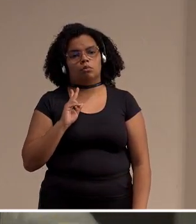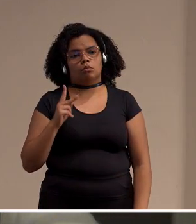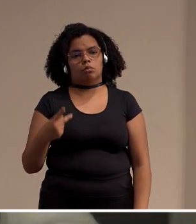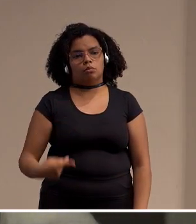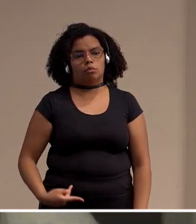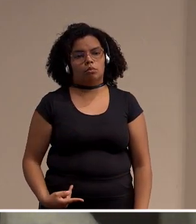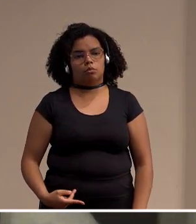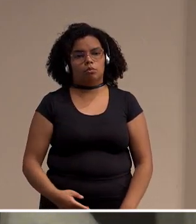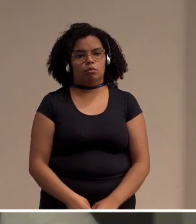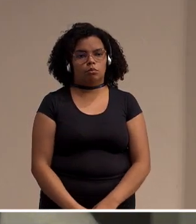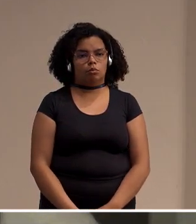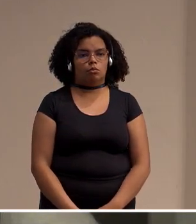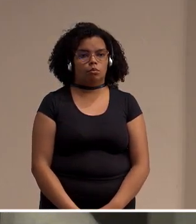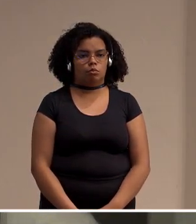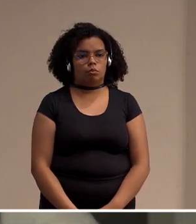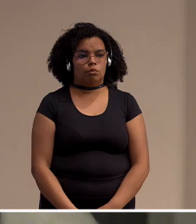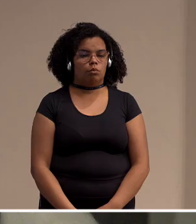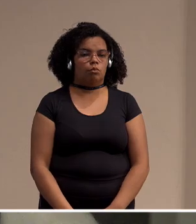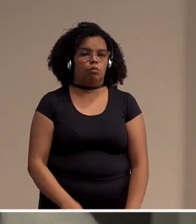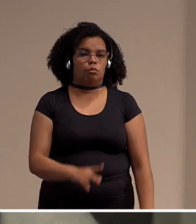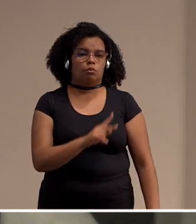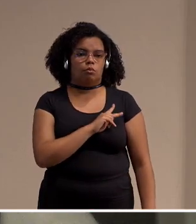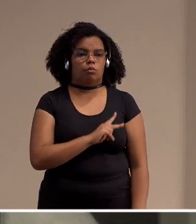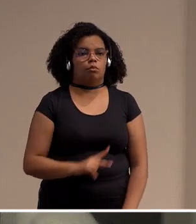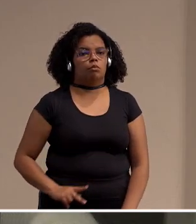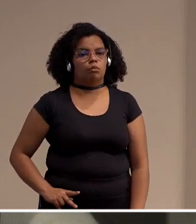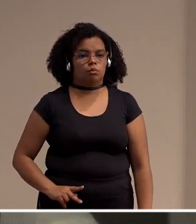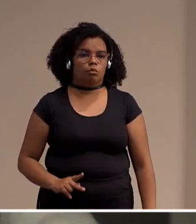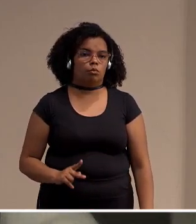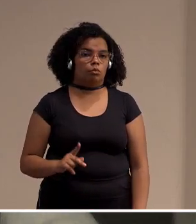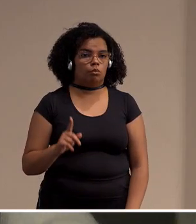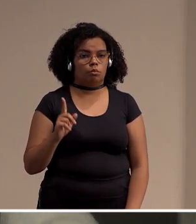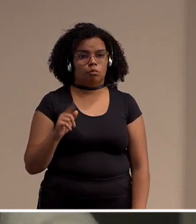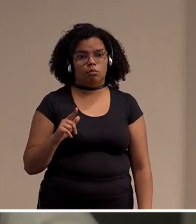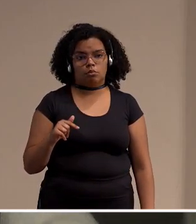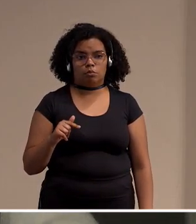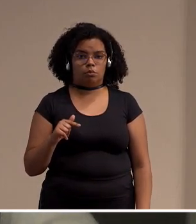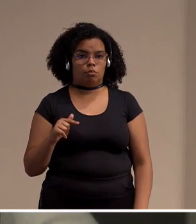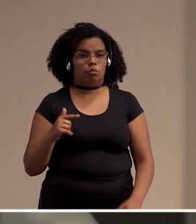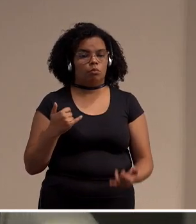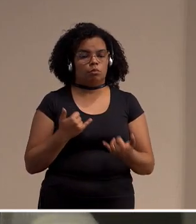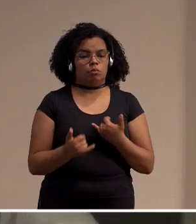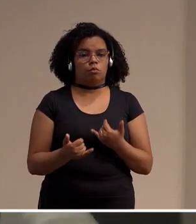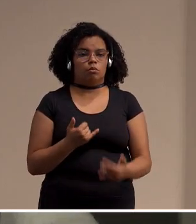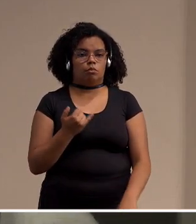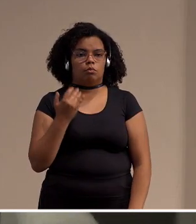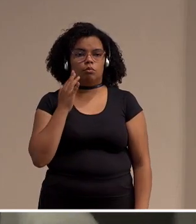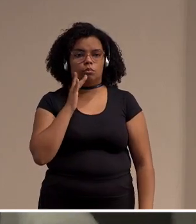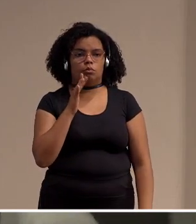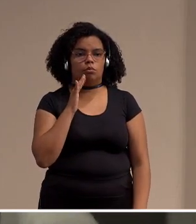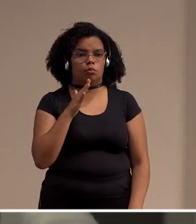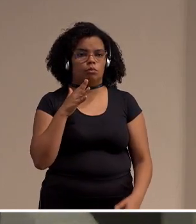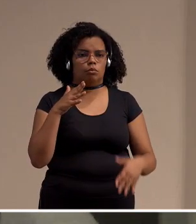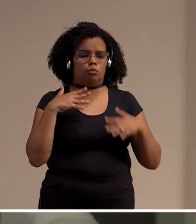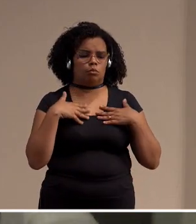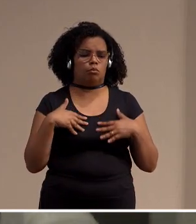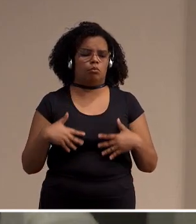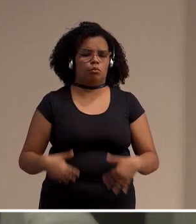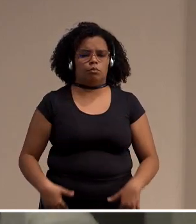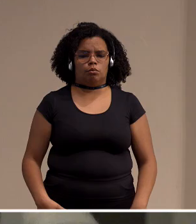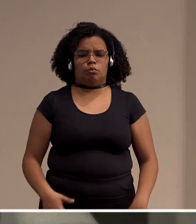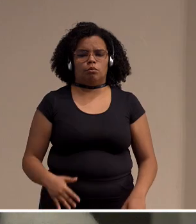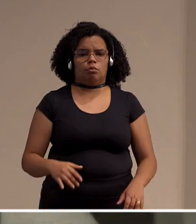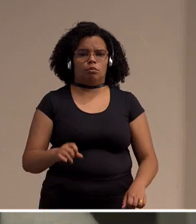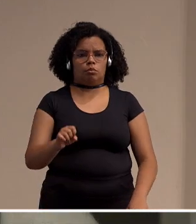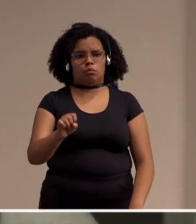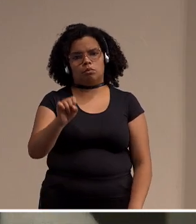O que é humano? Na medida em que você tem um presidente da República, que é uma obra de ficção, se veste como um personagem, como um super-herói de